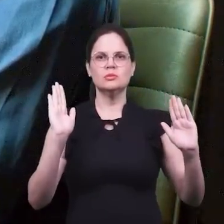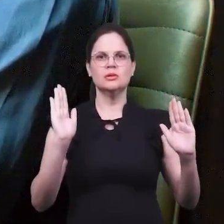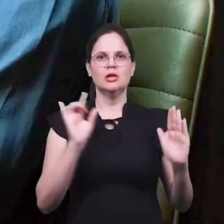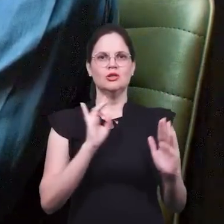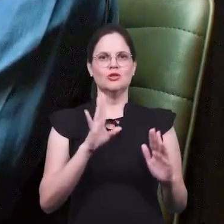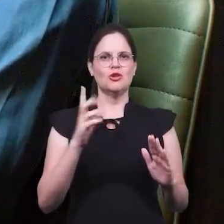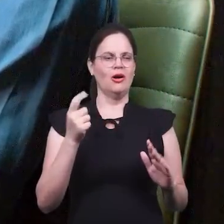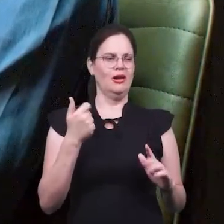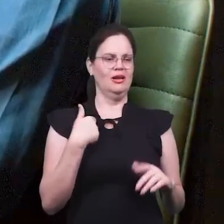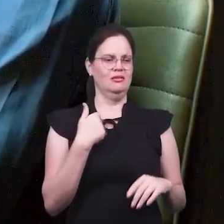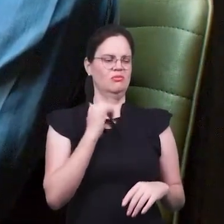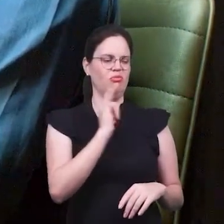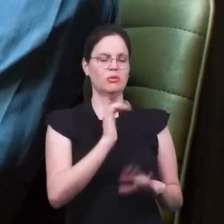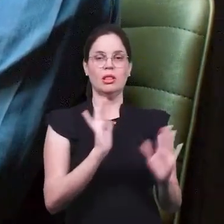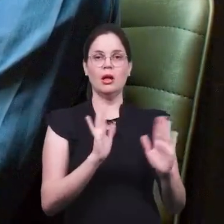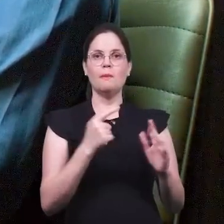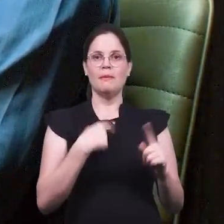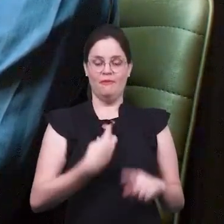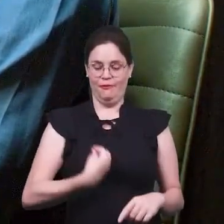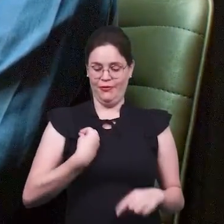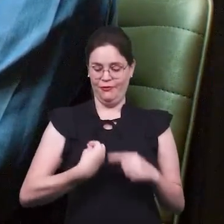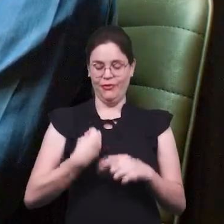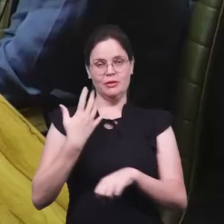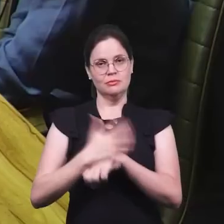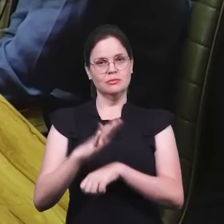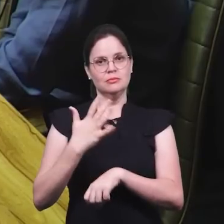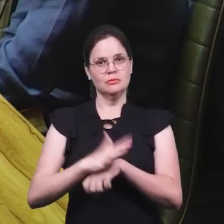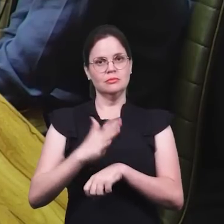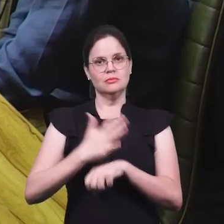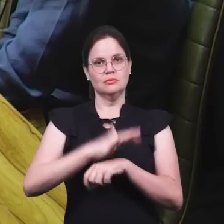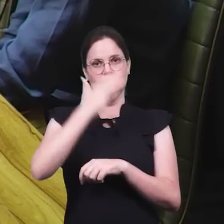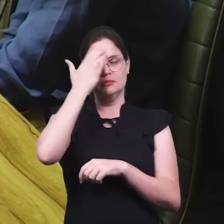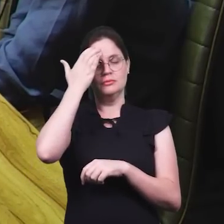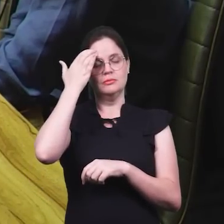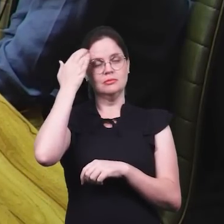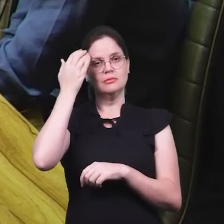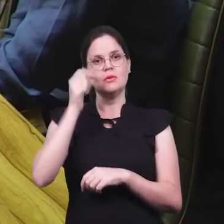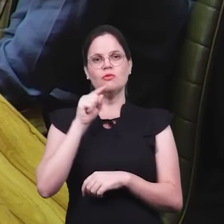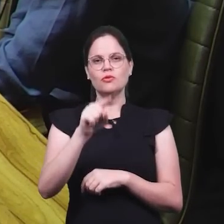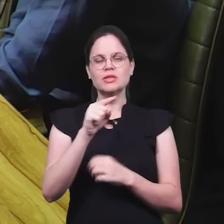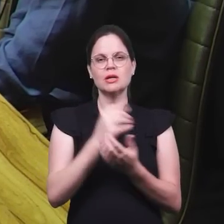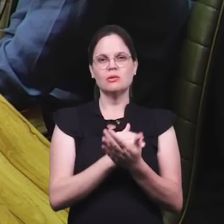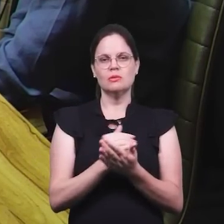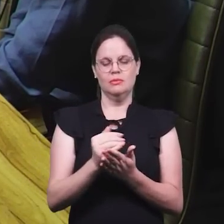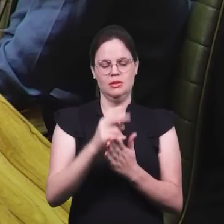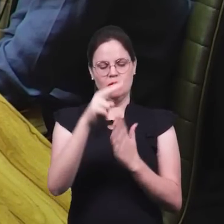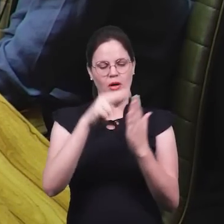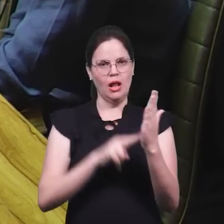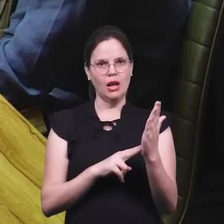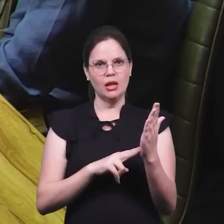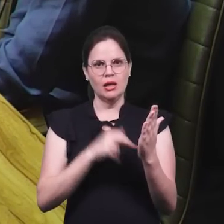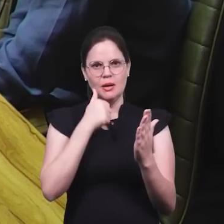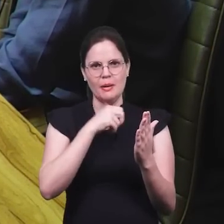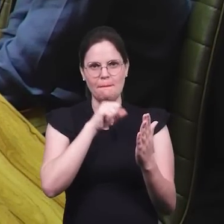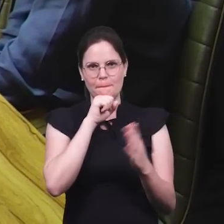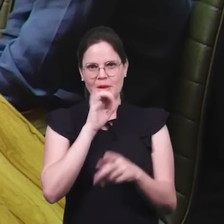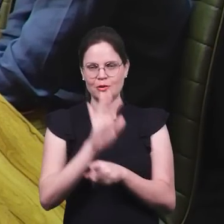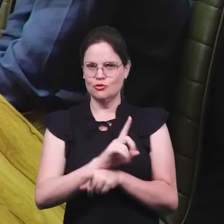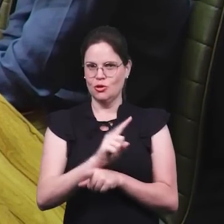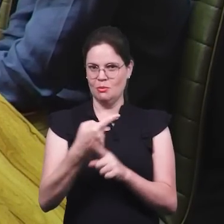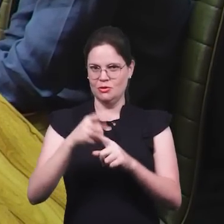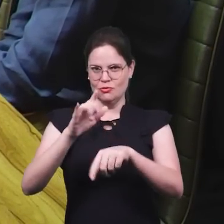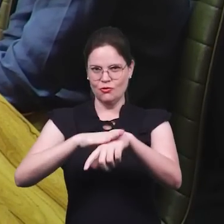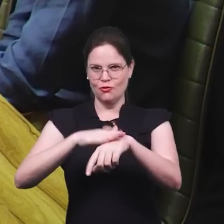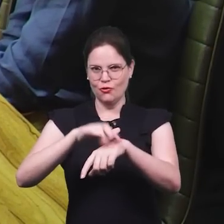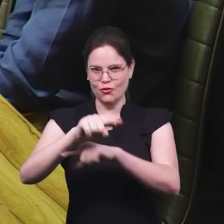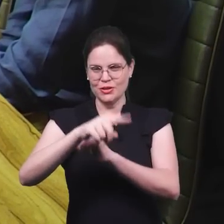só falar, e sim realmente viver. Quando você começou a ler, não mais através da sua mãe, mas quando você